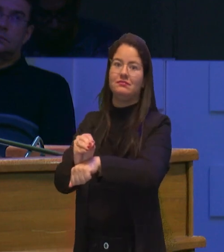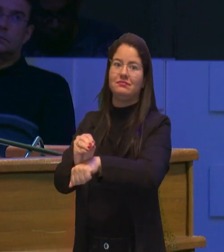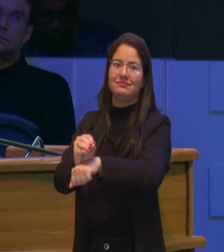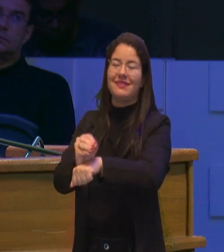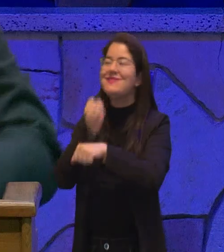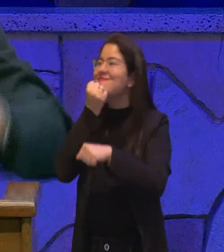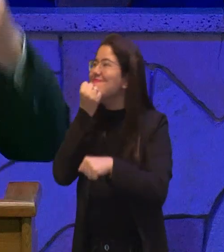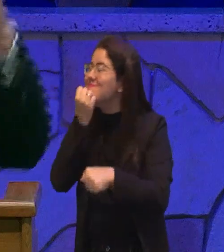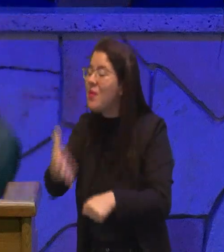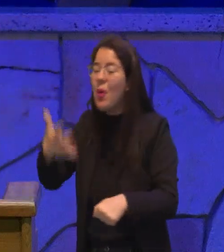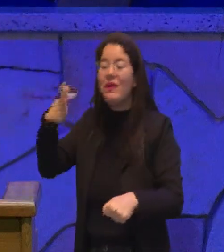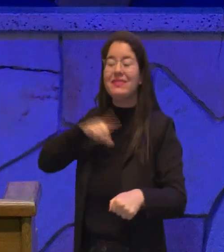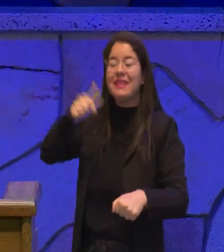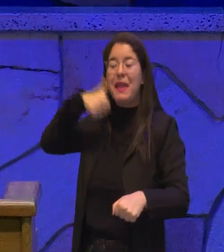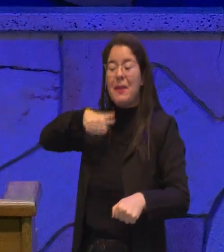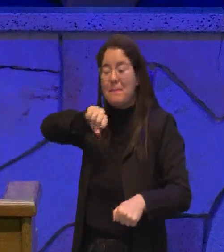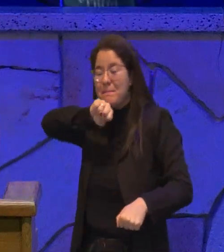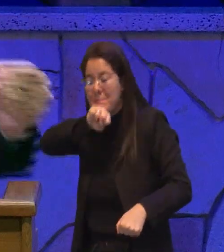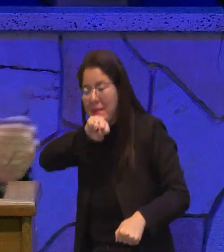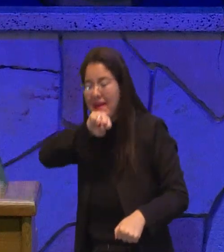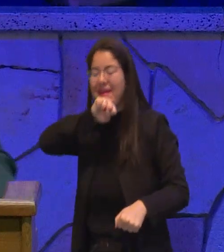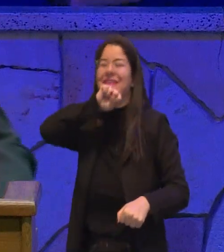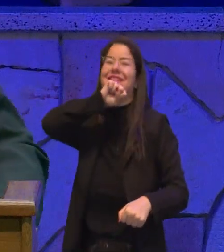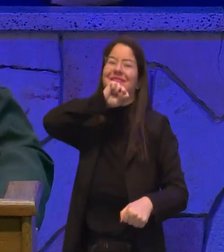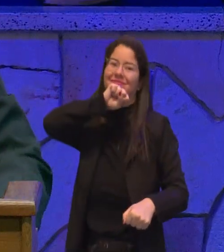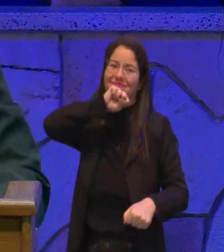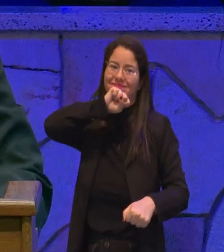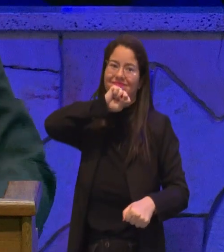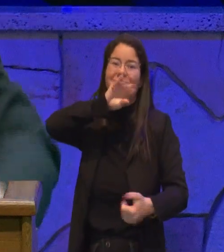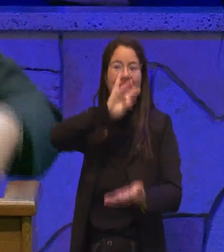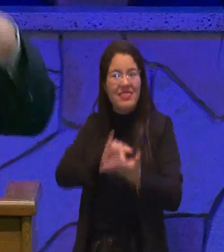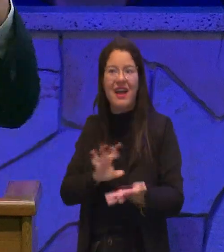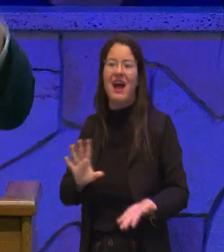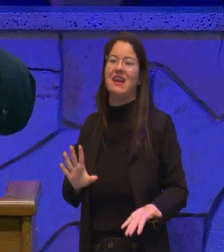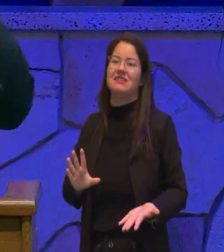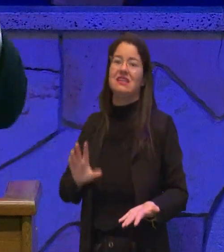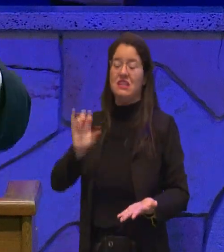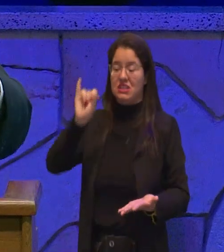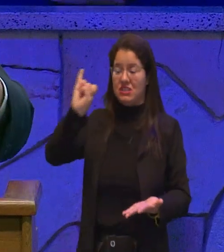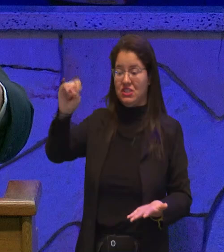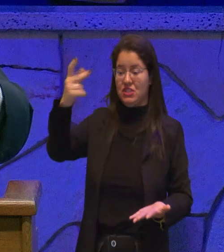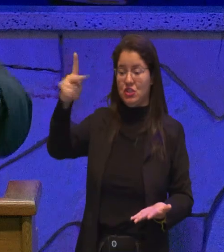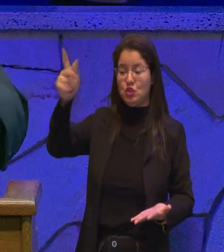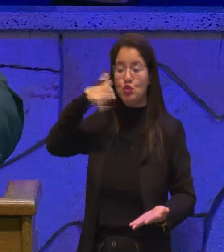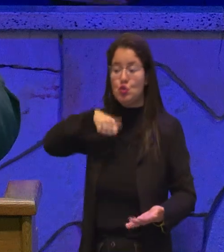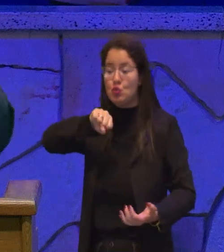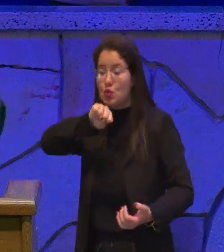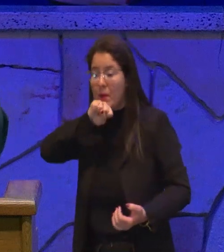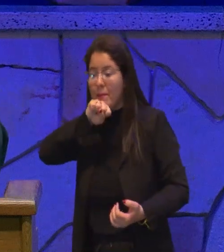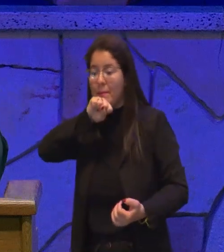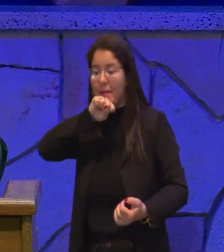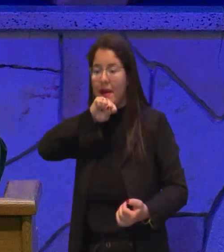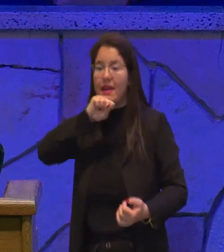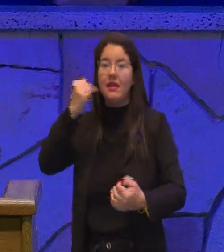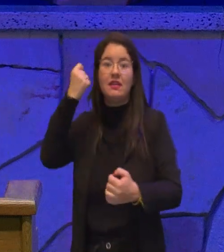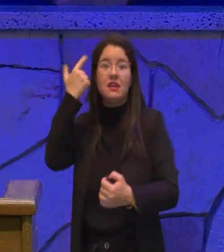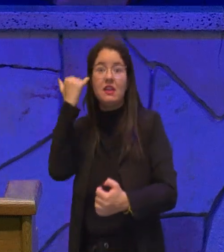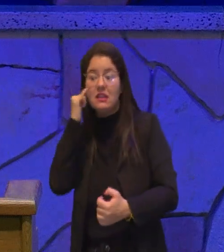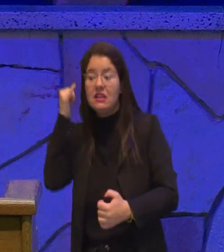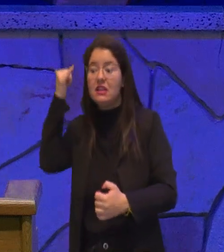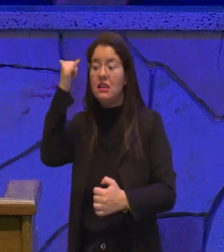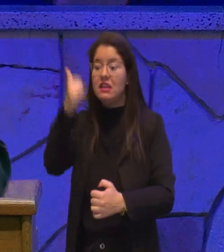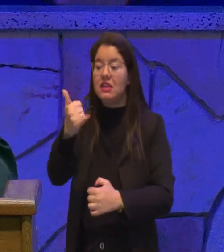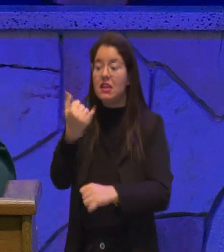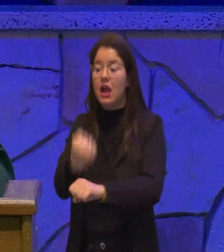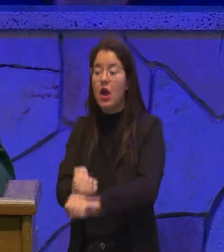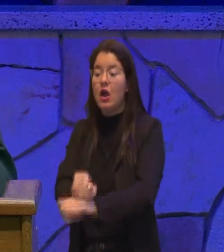Como é bom ter uma mãe para chamar de mãe. Se a sua mãe ainda te liga durante o dia para saber onde você está, dê